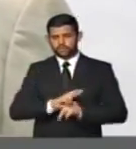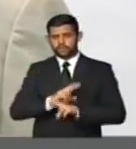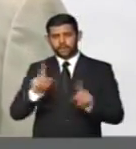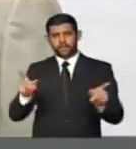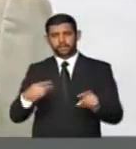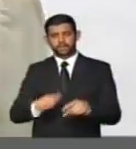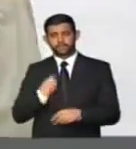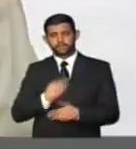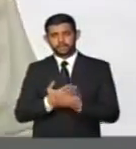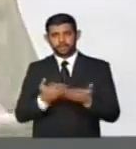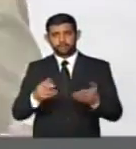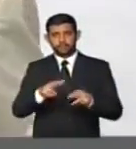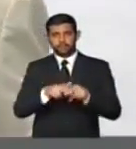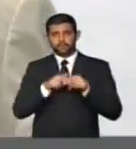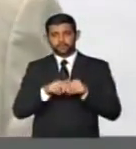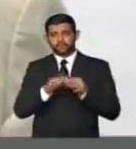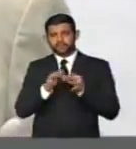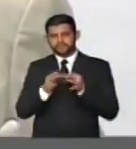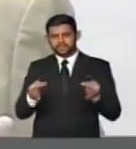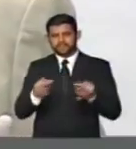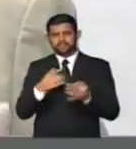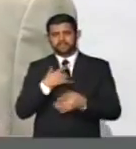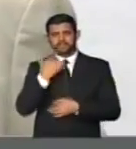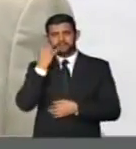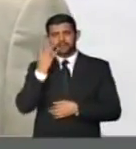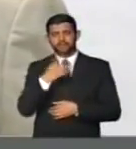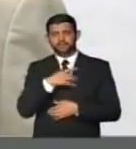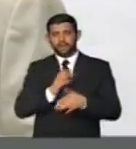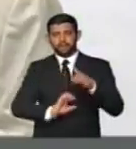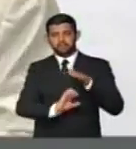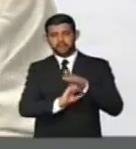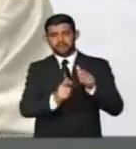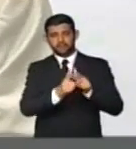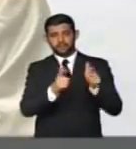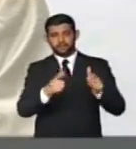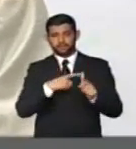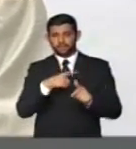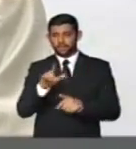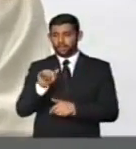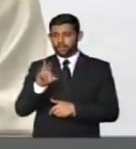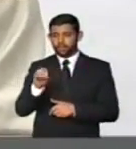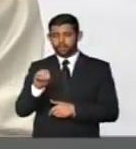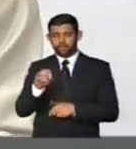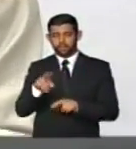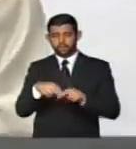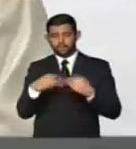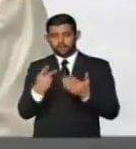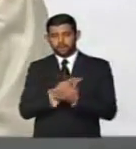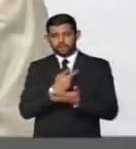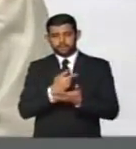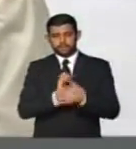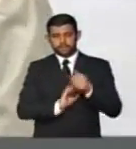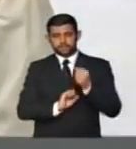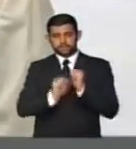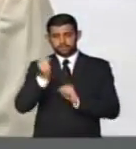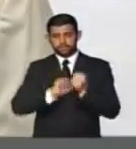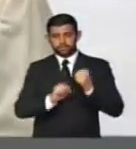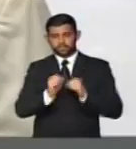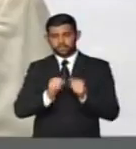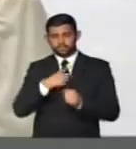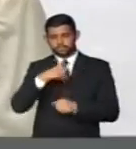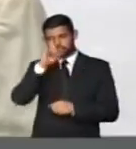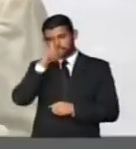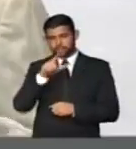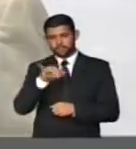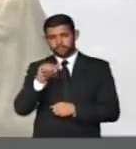situação o motivo muito simples a multinacional quando tem lucro que é o quê ajuda às montadoras mandou o